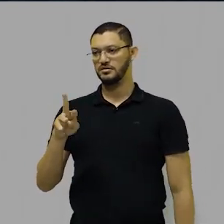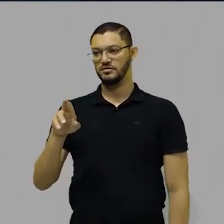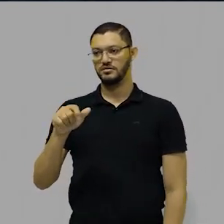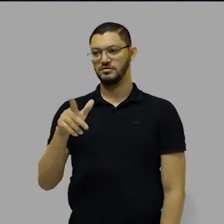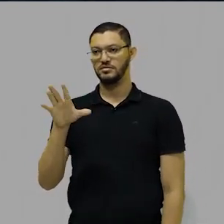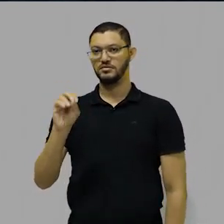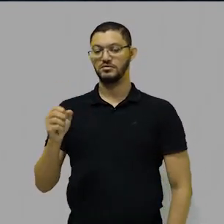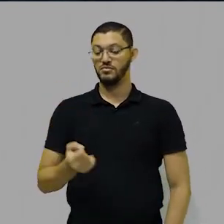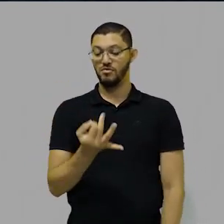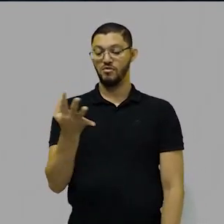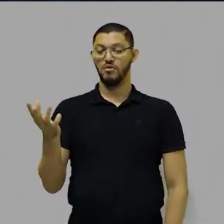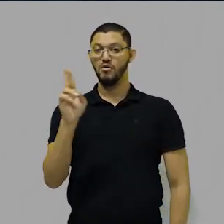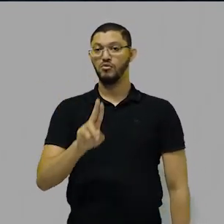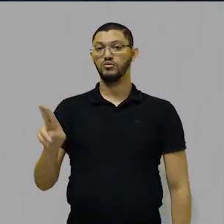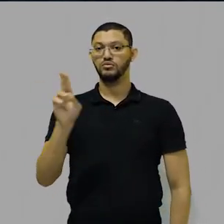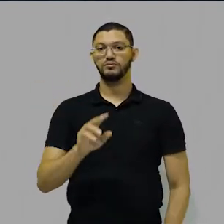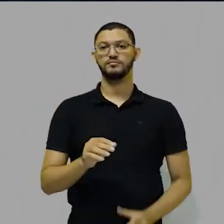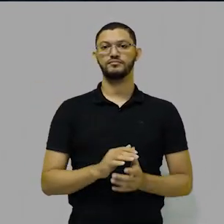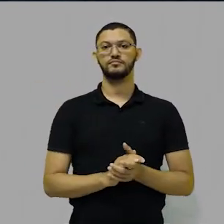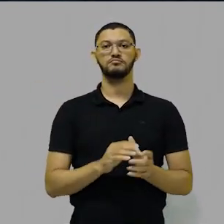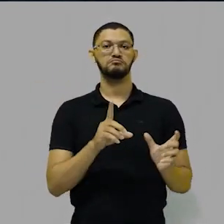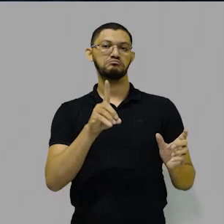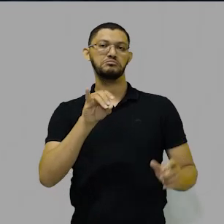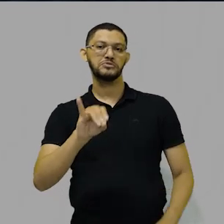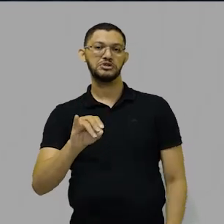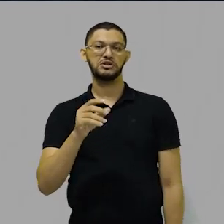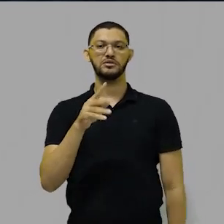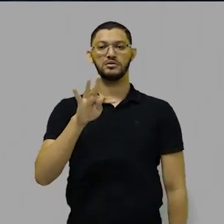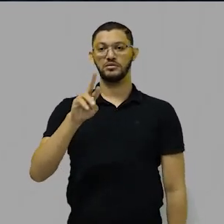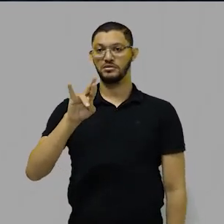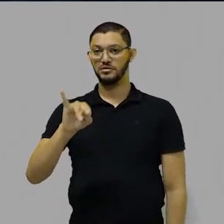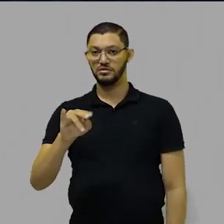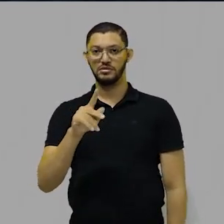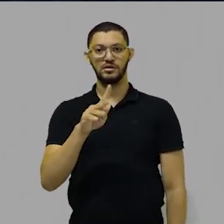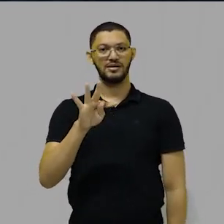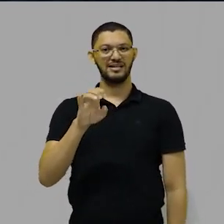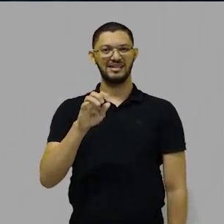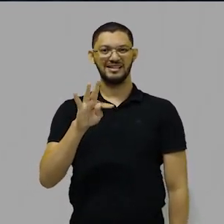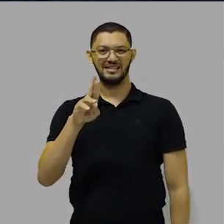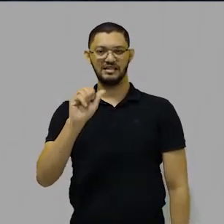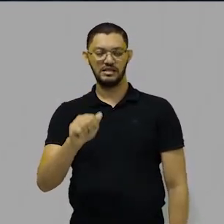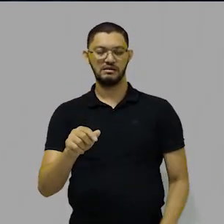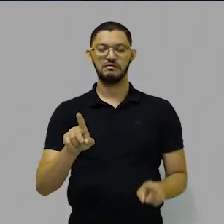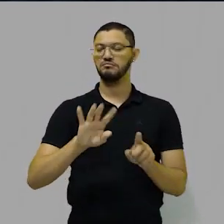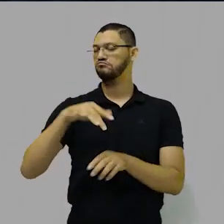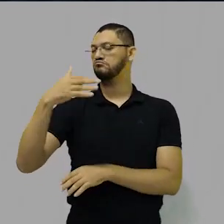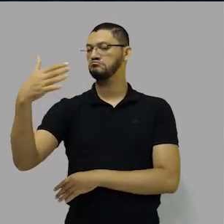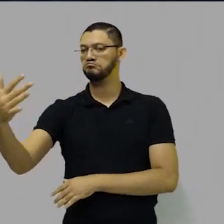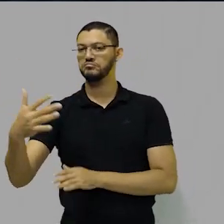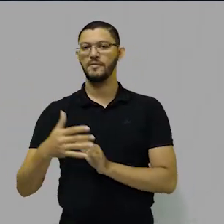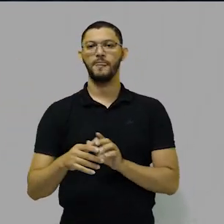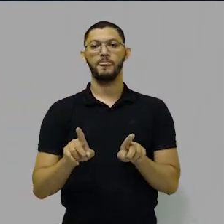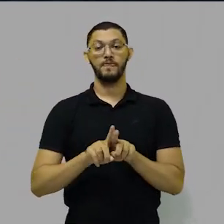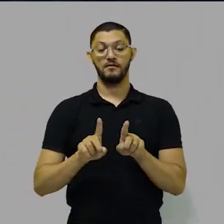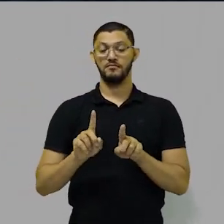A quantidade, eu vou usar os prefixos di, tri, tetra e assim por diante. Então, no nosso